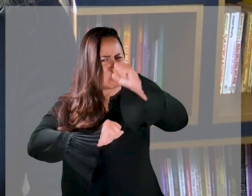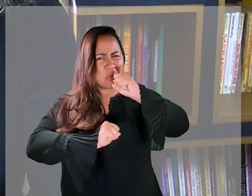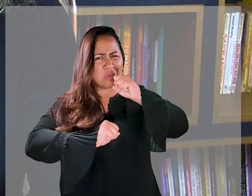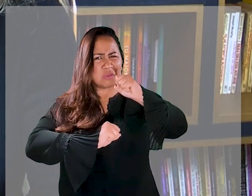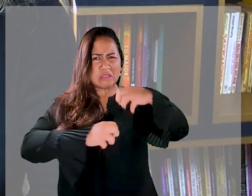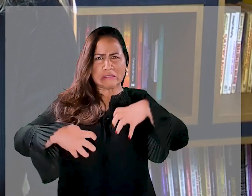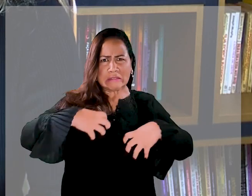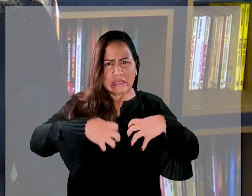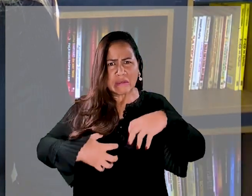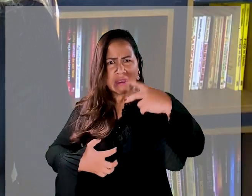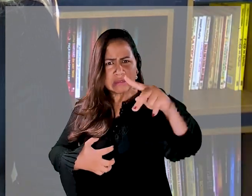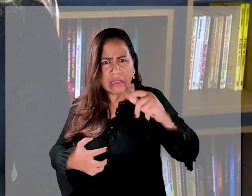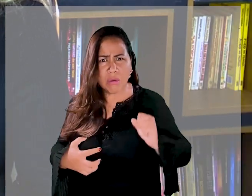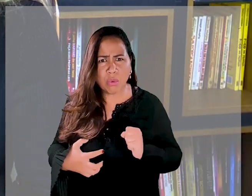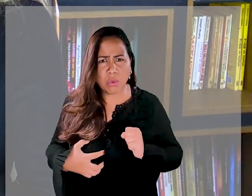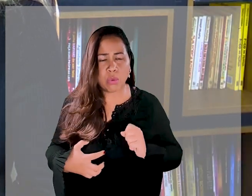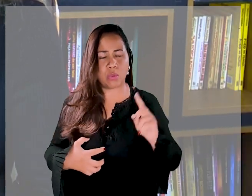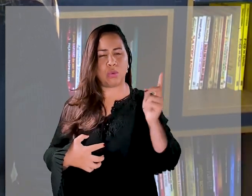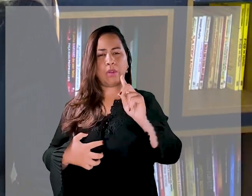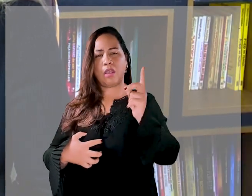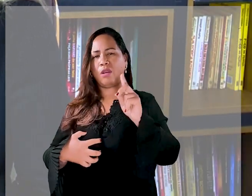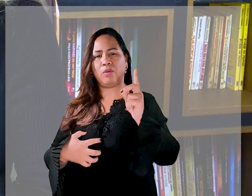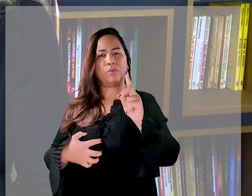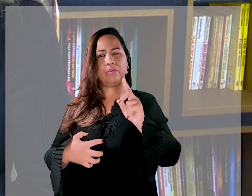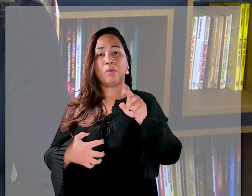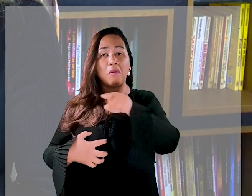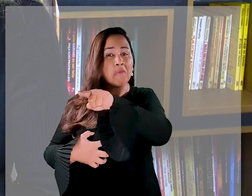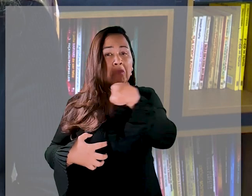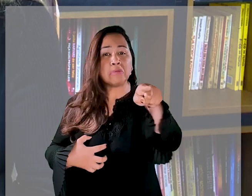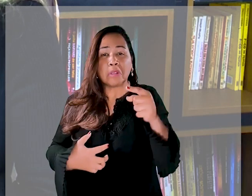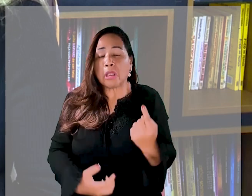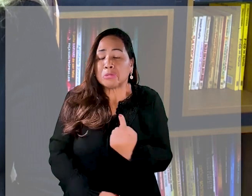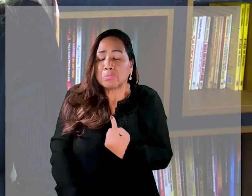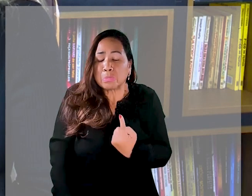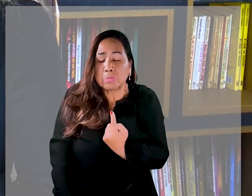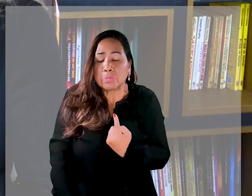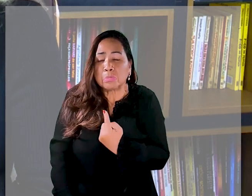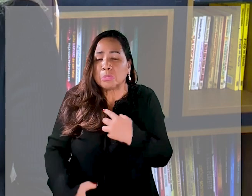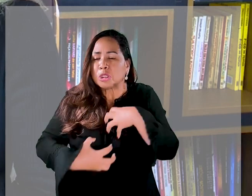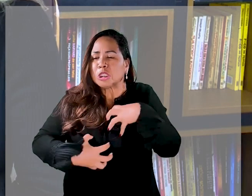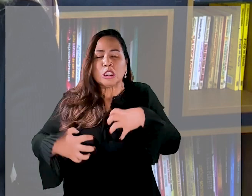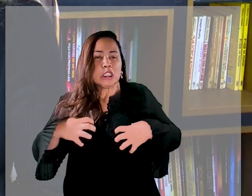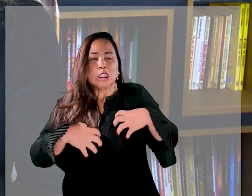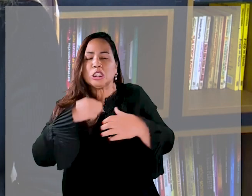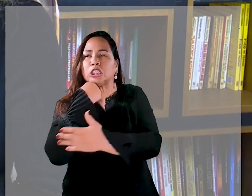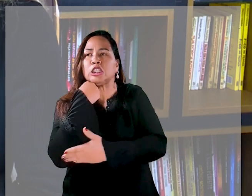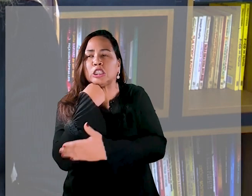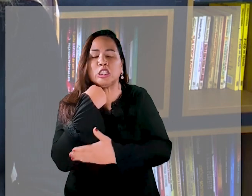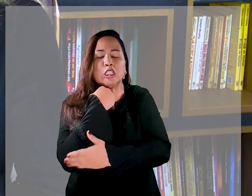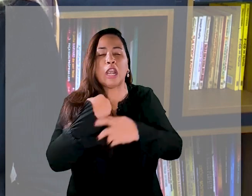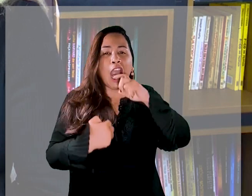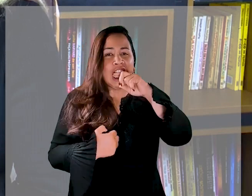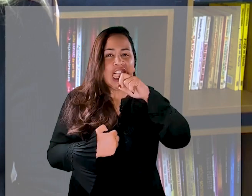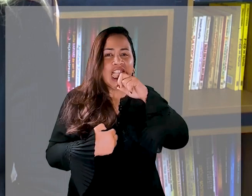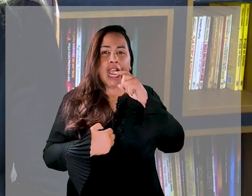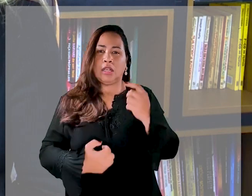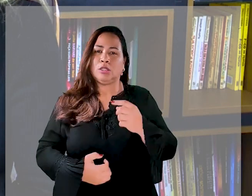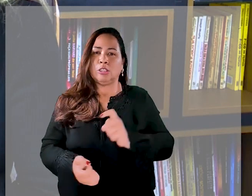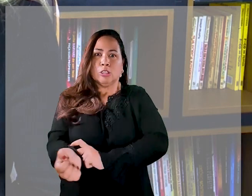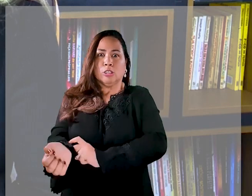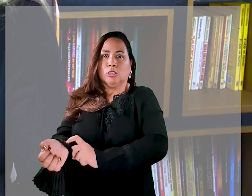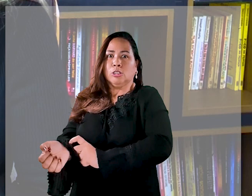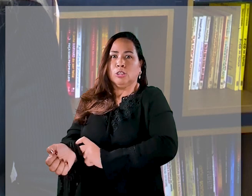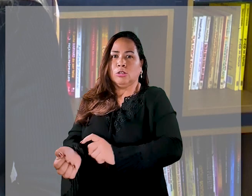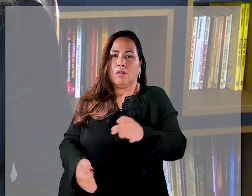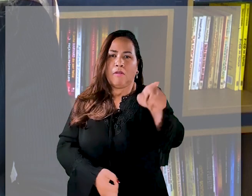magoar. Você que se magoou. Eu tenho poder de te ferir? Não, você se feriu. Eu tenho poder de te irritar? Não, você se irritou. Eu tenho poder de te